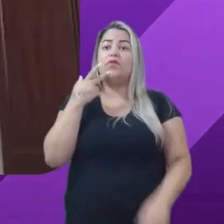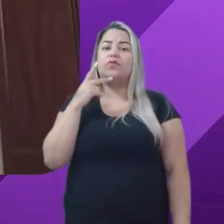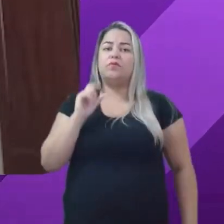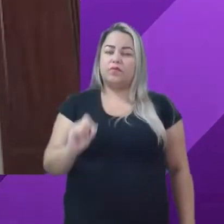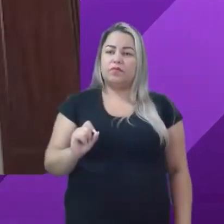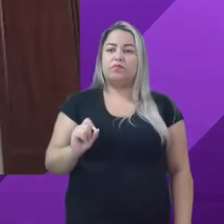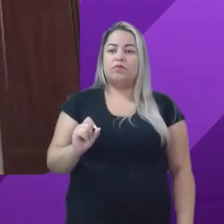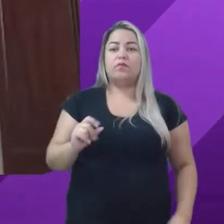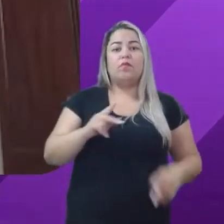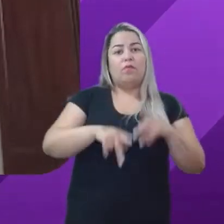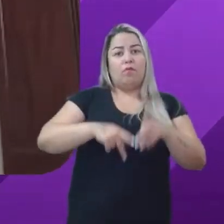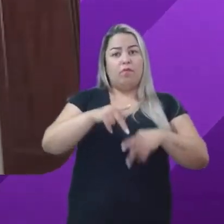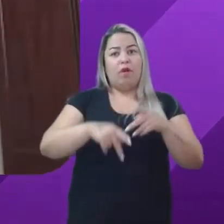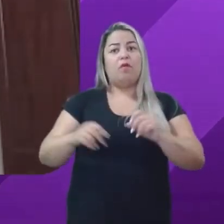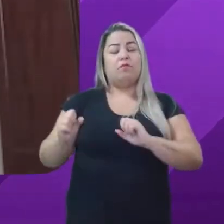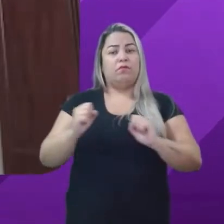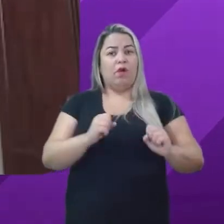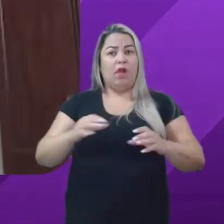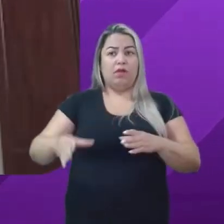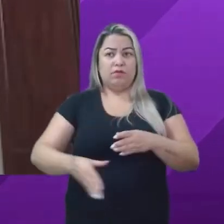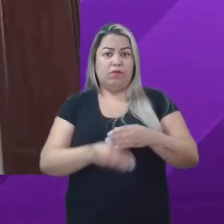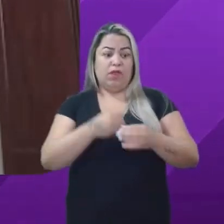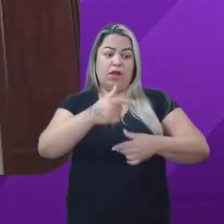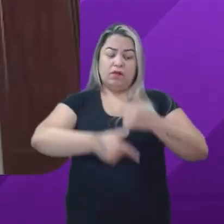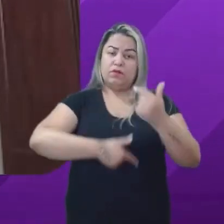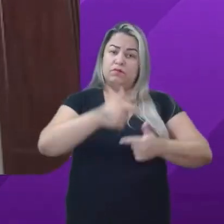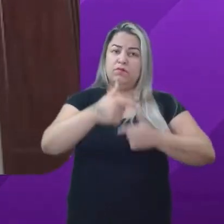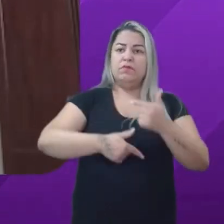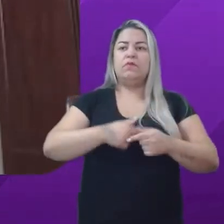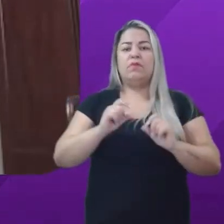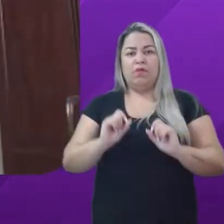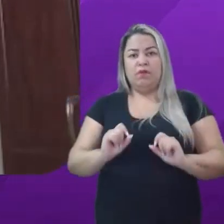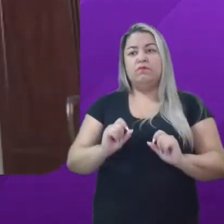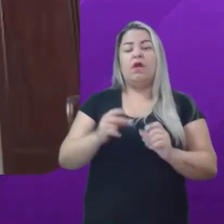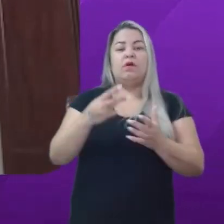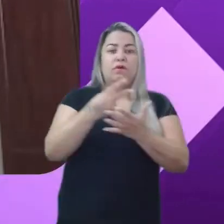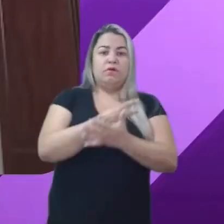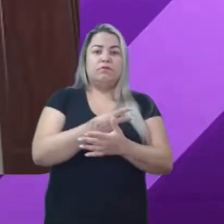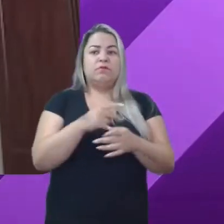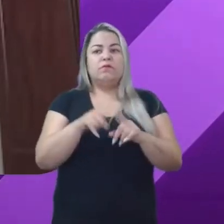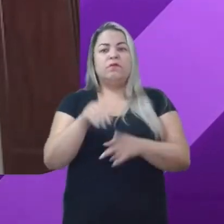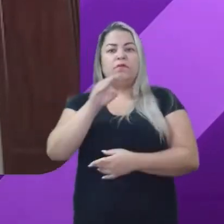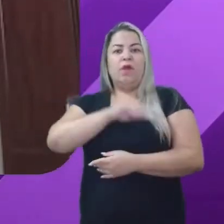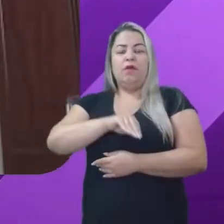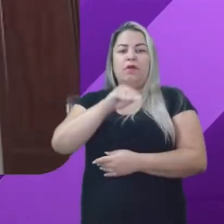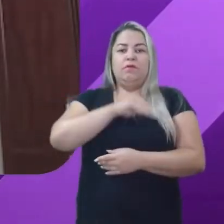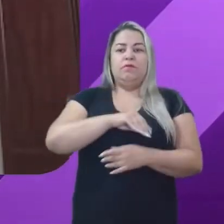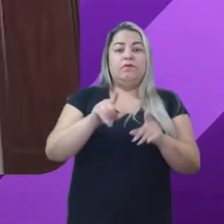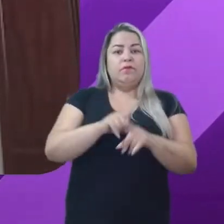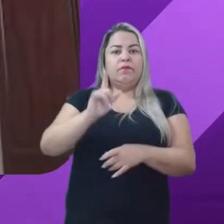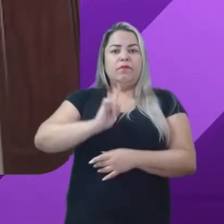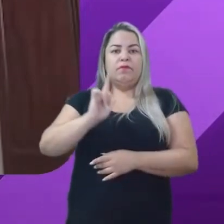que essa população pudesse se integrar no mercado de trabalho que estava nascendo, o mercado de trabalho assalariado. Então, a